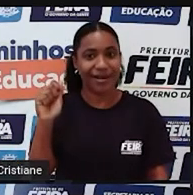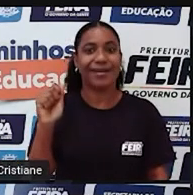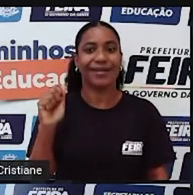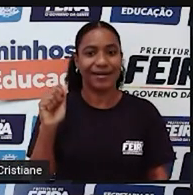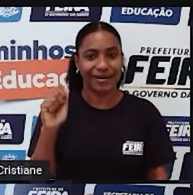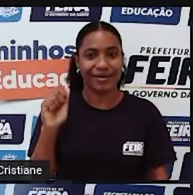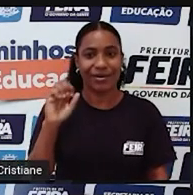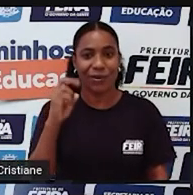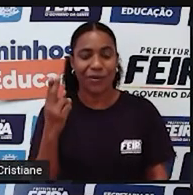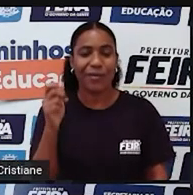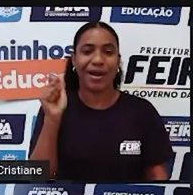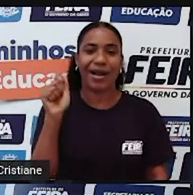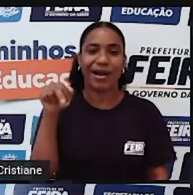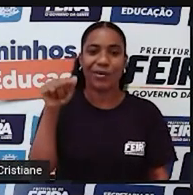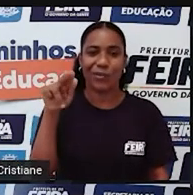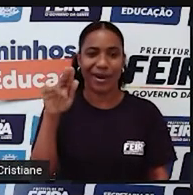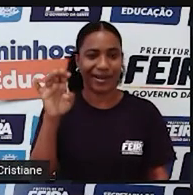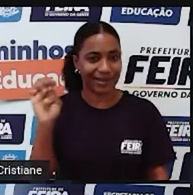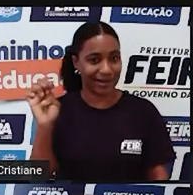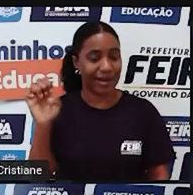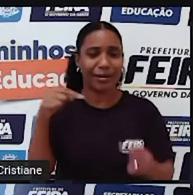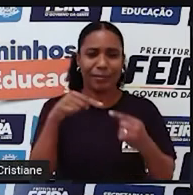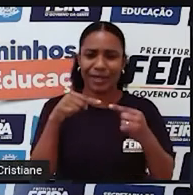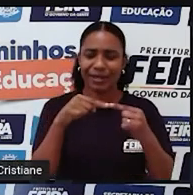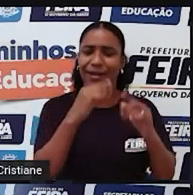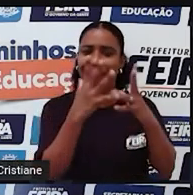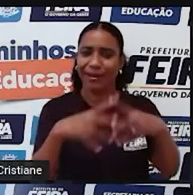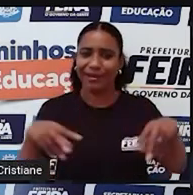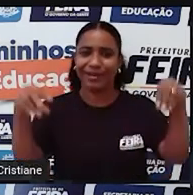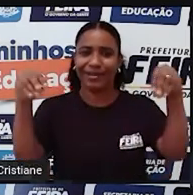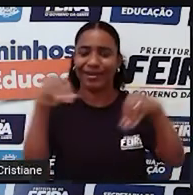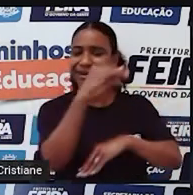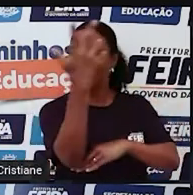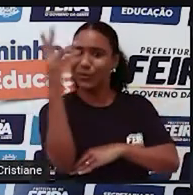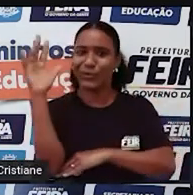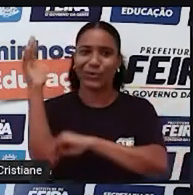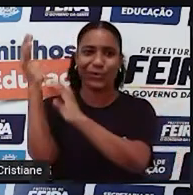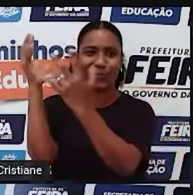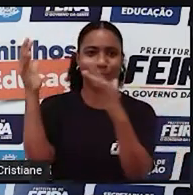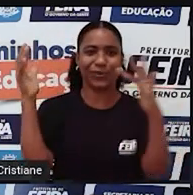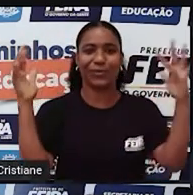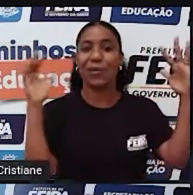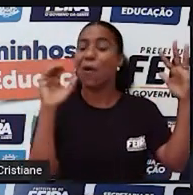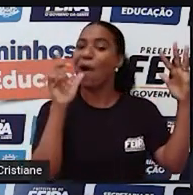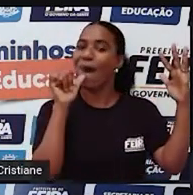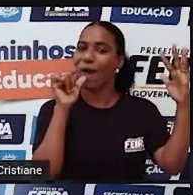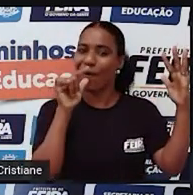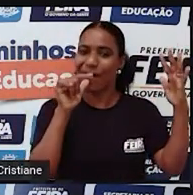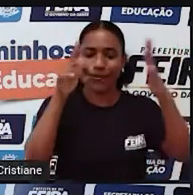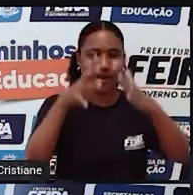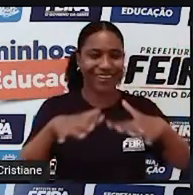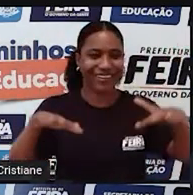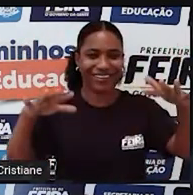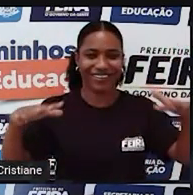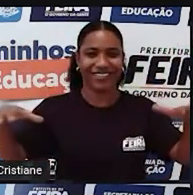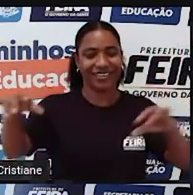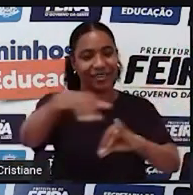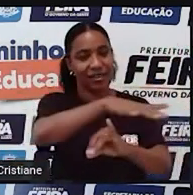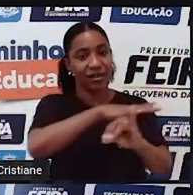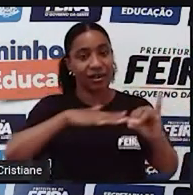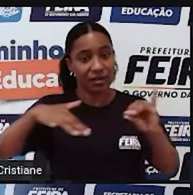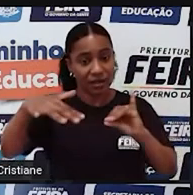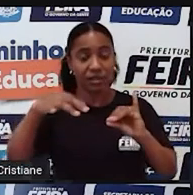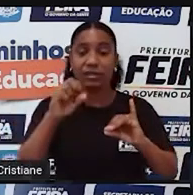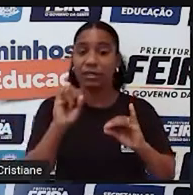a terra da madeira e da água, ou a terra dos mananciais. Então, não deixem, se vocês puderem, tiverem